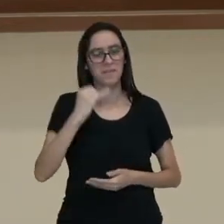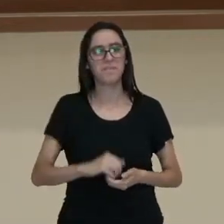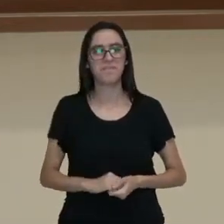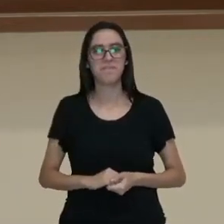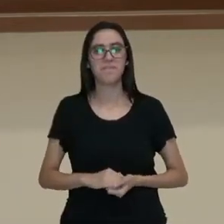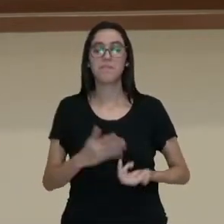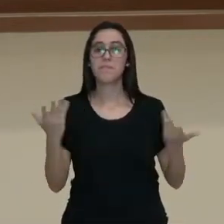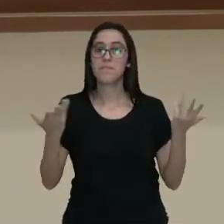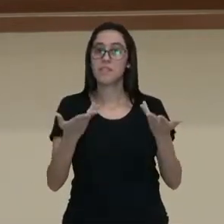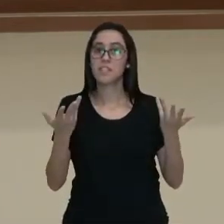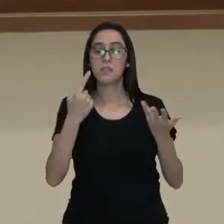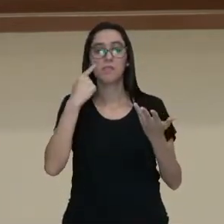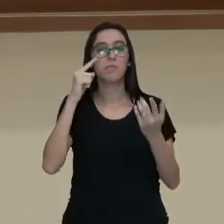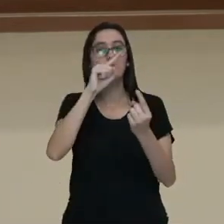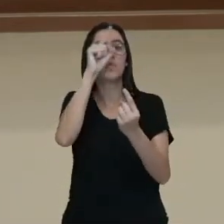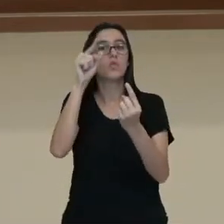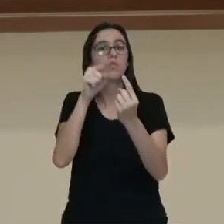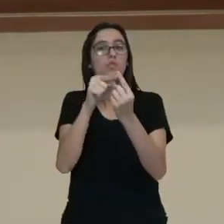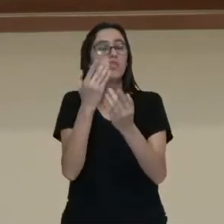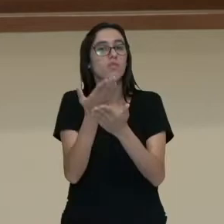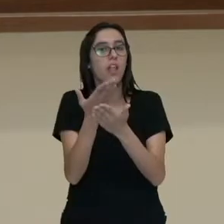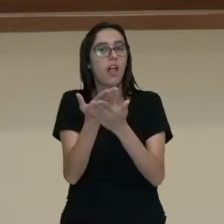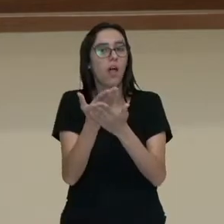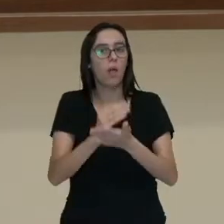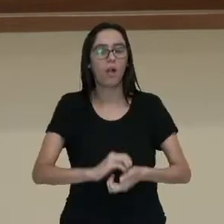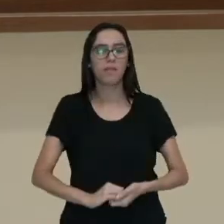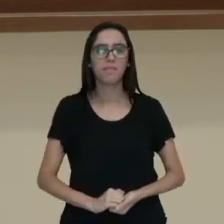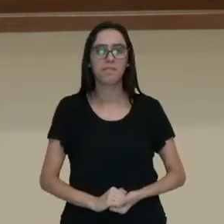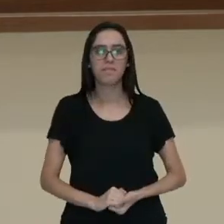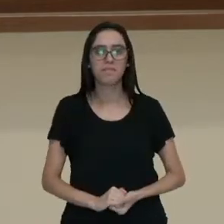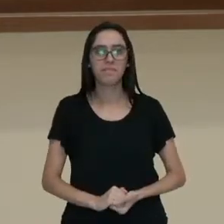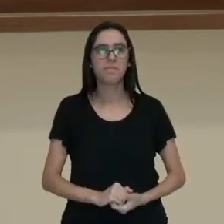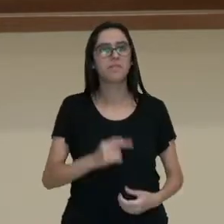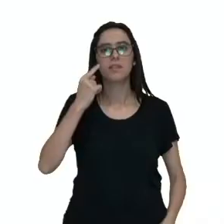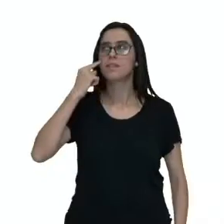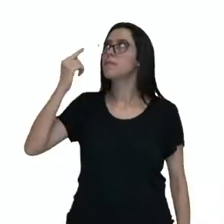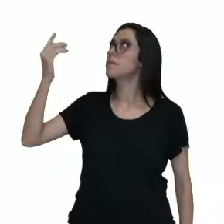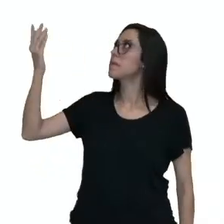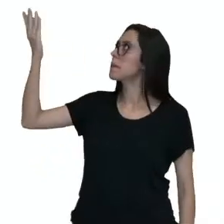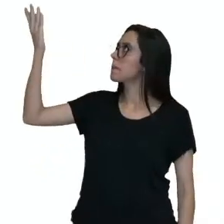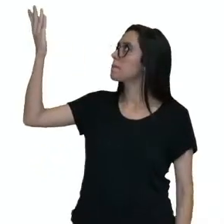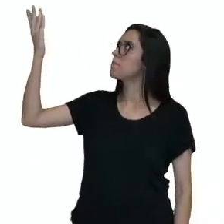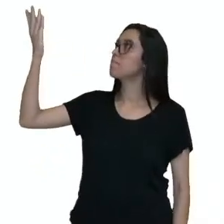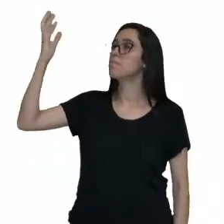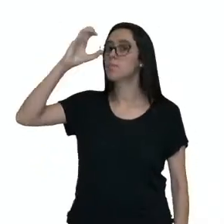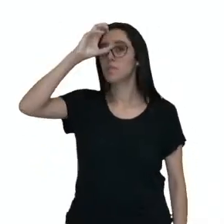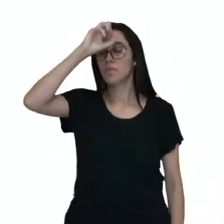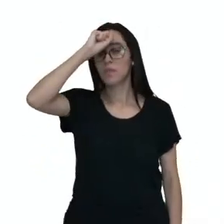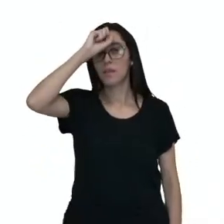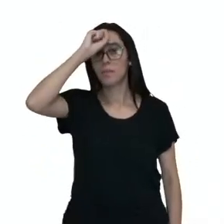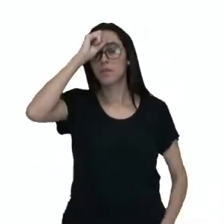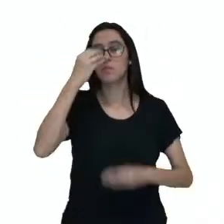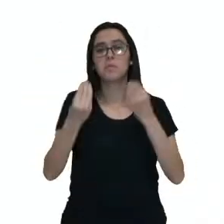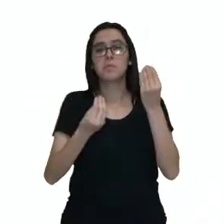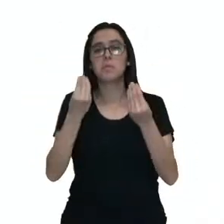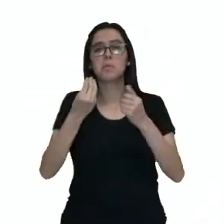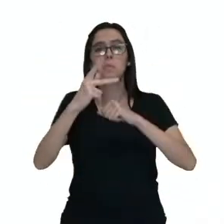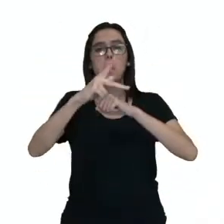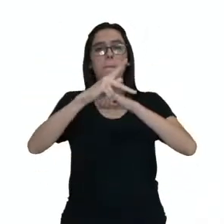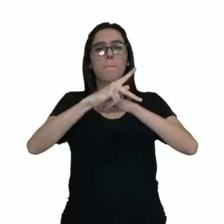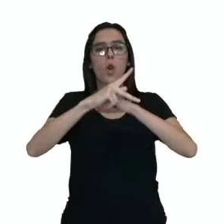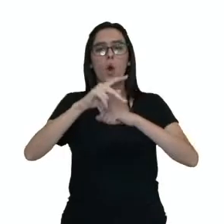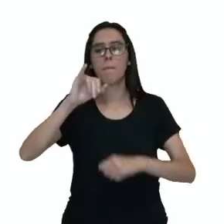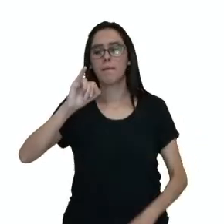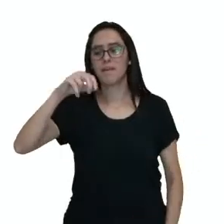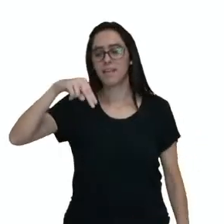agora, vamos ver os objetivos da nossa aula? Aqui! Compreender o emprego dos pronomes indefinidos e suas funções